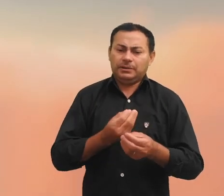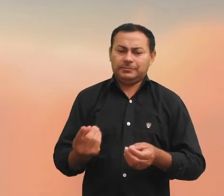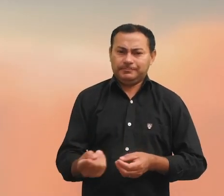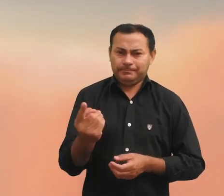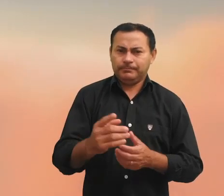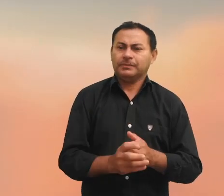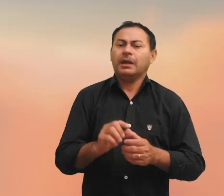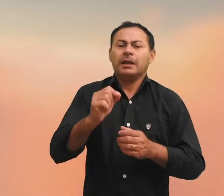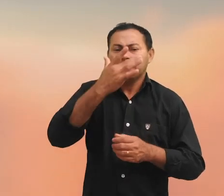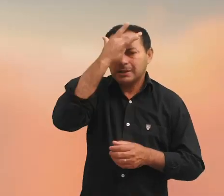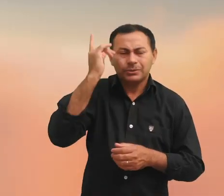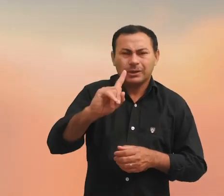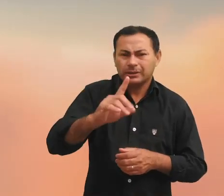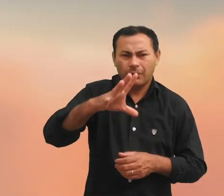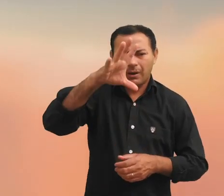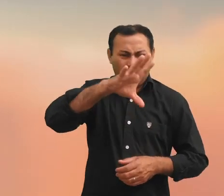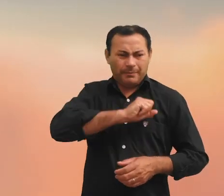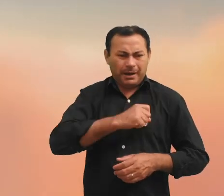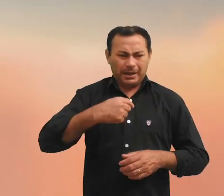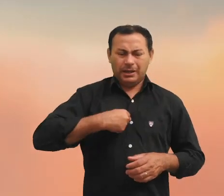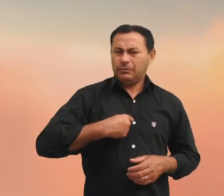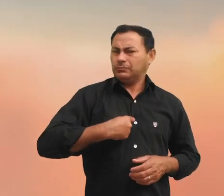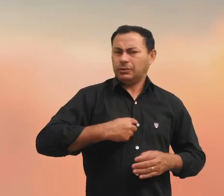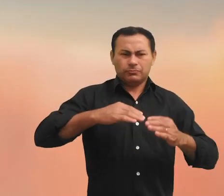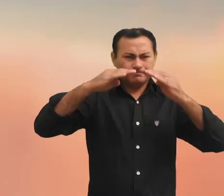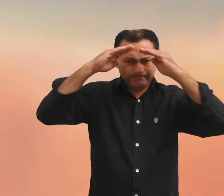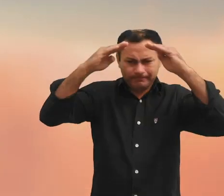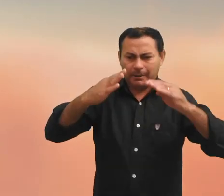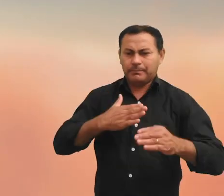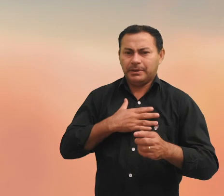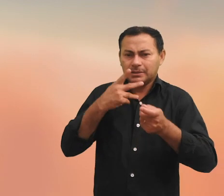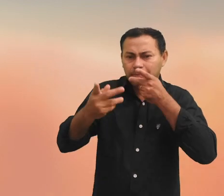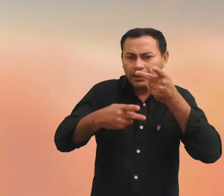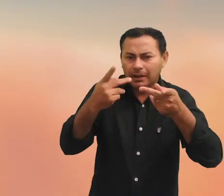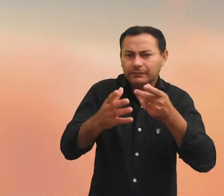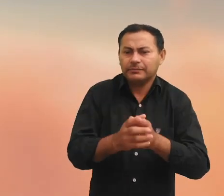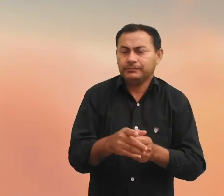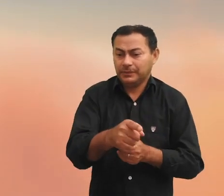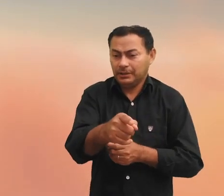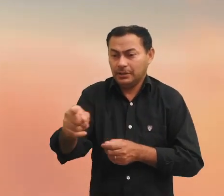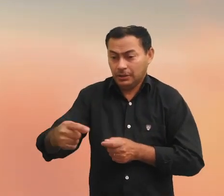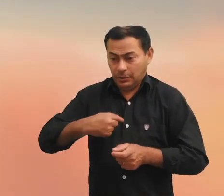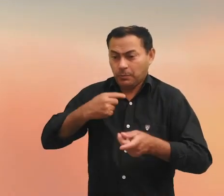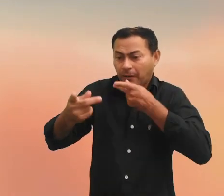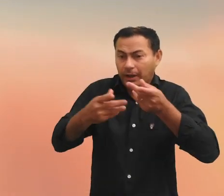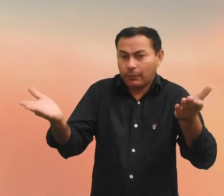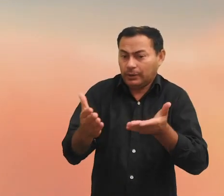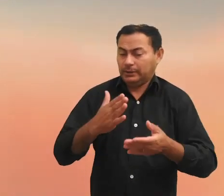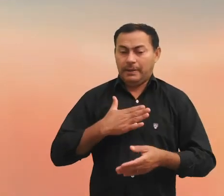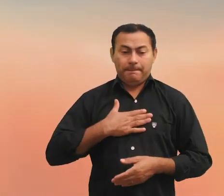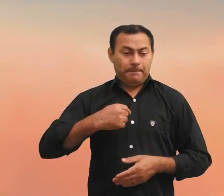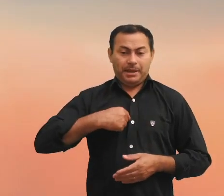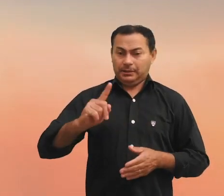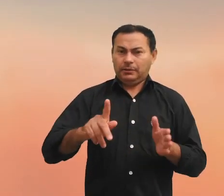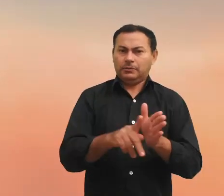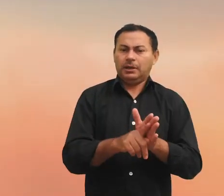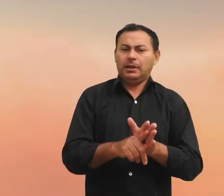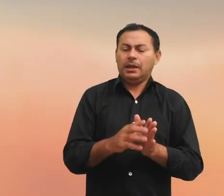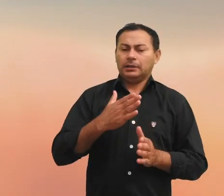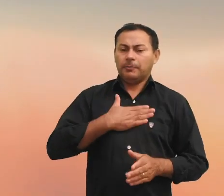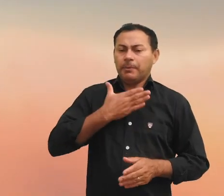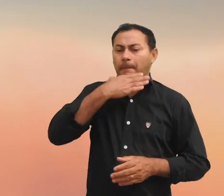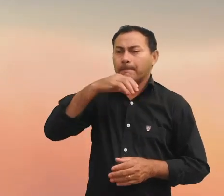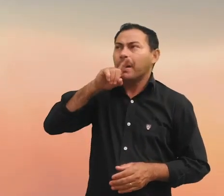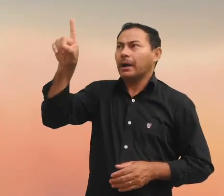Aquele que não me ama, não obedece às minhas palavras." Essas palavras que vocês estão ouvindo não são